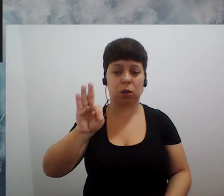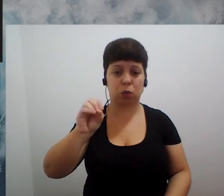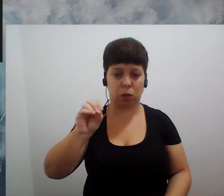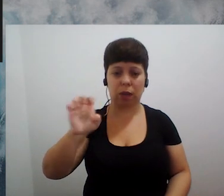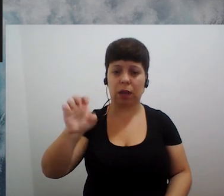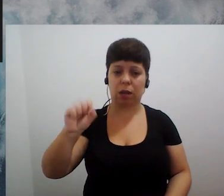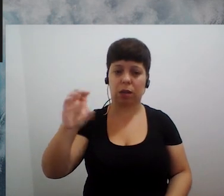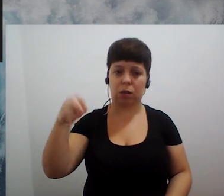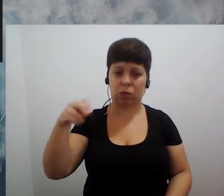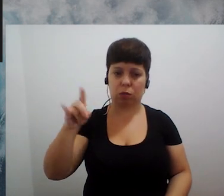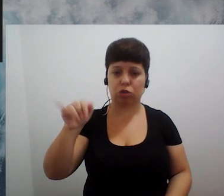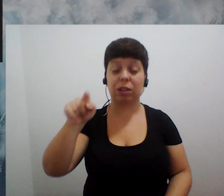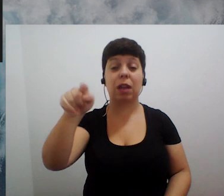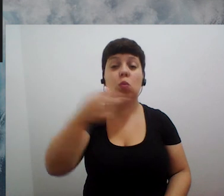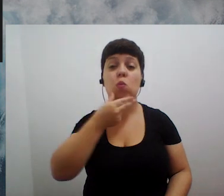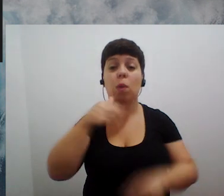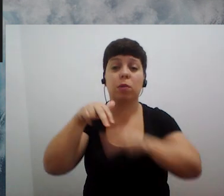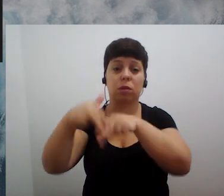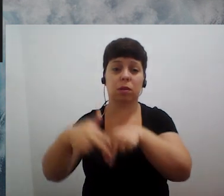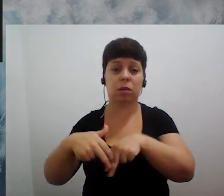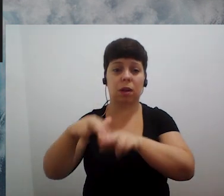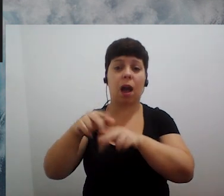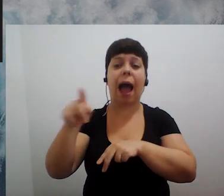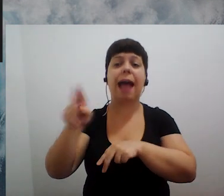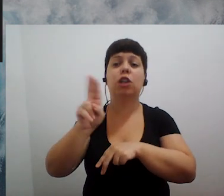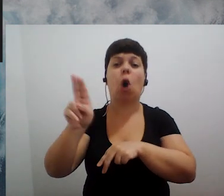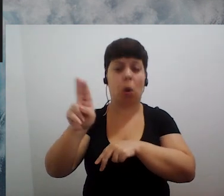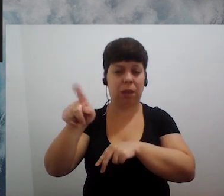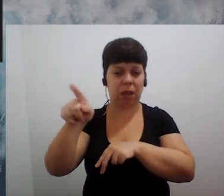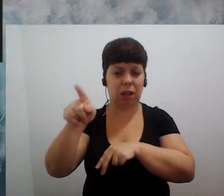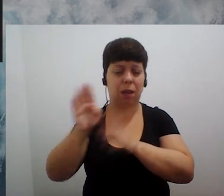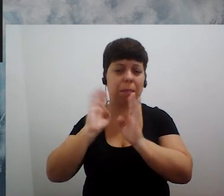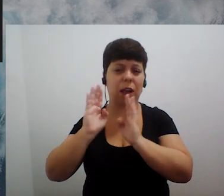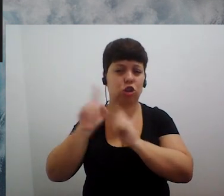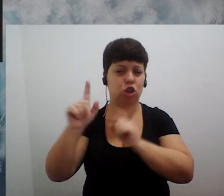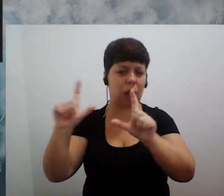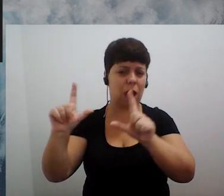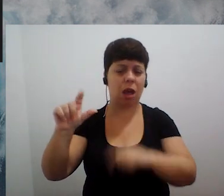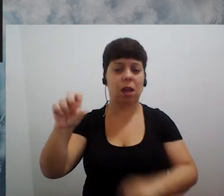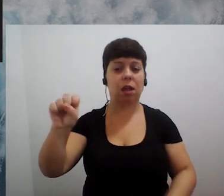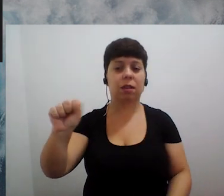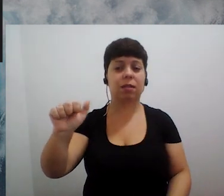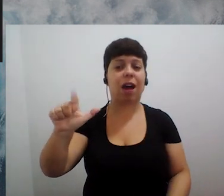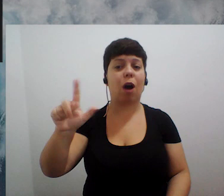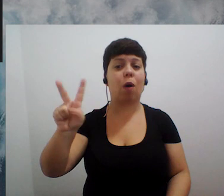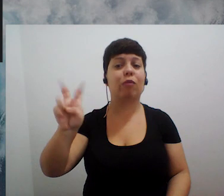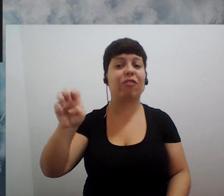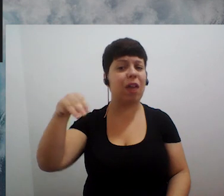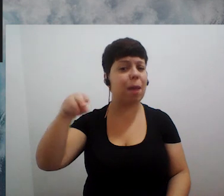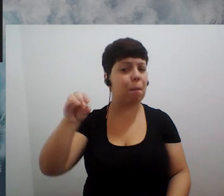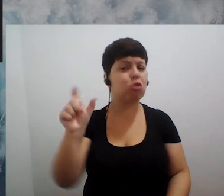Escondido. Aí um cara surfista lá fez essa página, Salvemos Puerto, que era